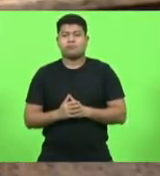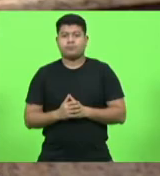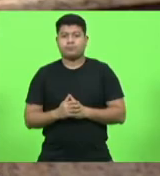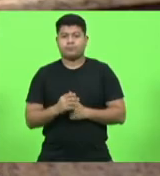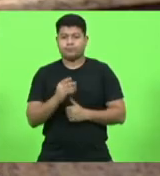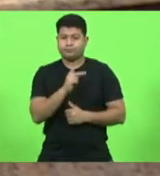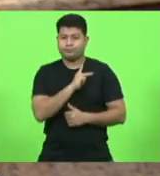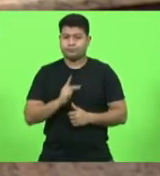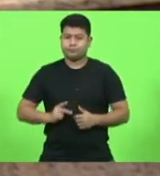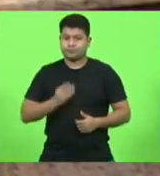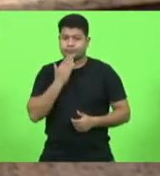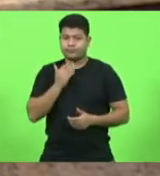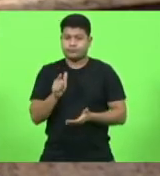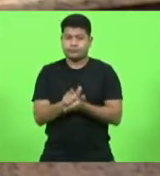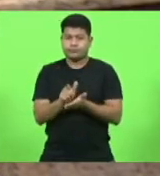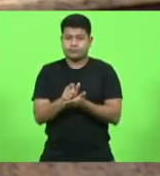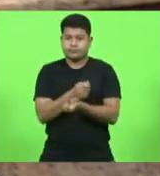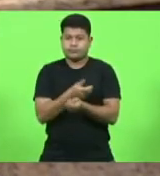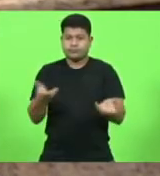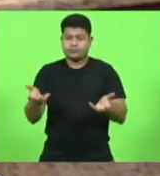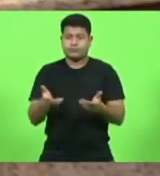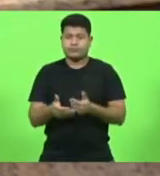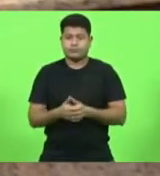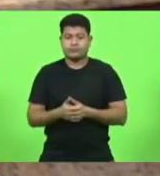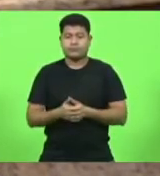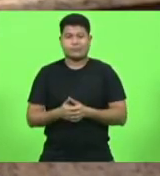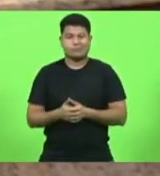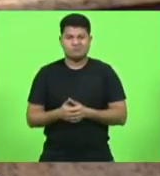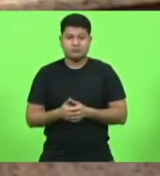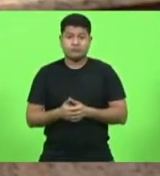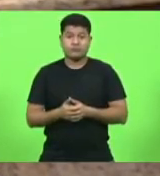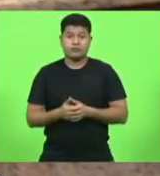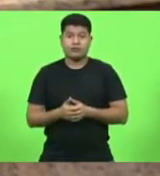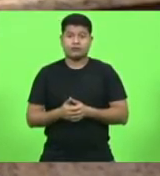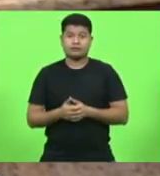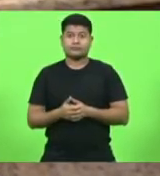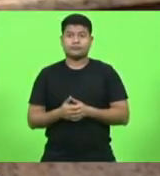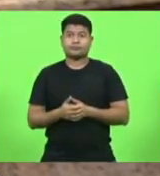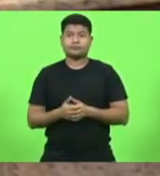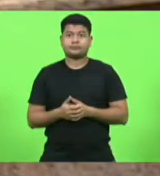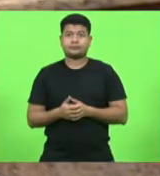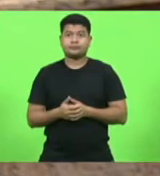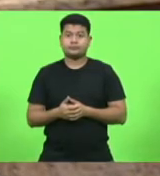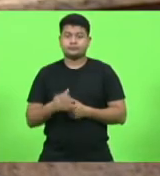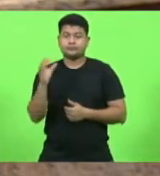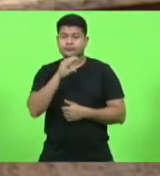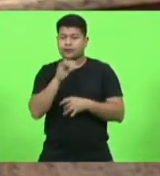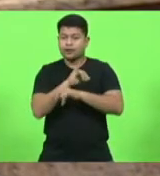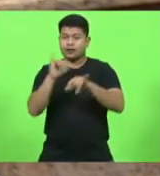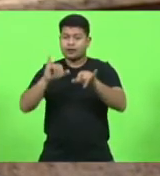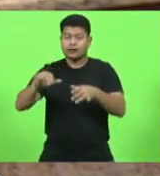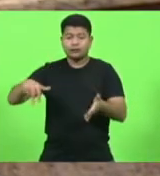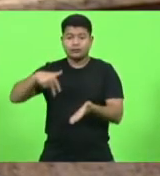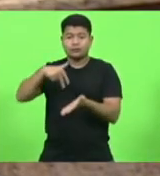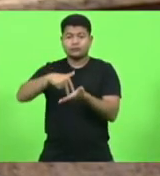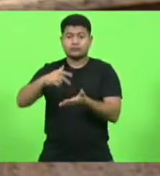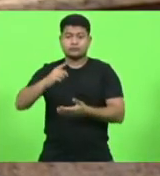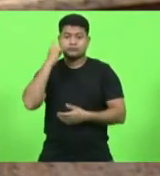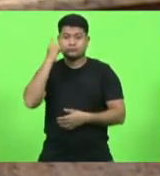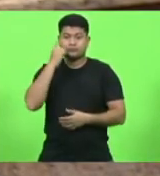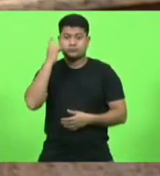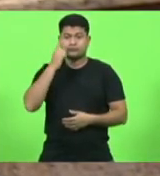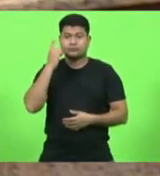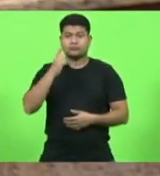O senhor presidente solicitou que se procedesse à distribuição, então, dos expedientes. Breves comunicações fizeram uso da palavra dos senhores